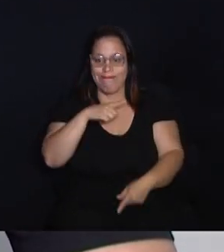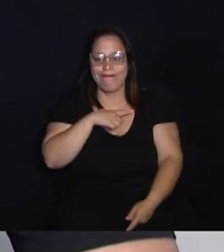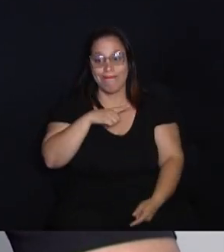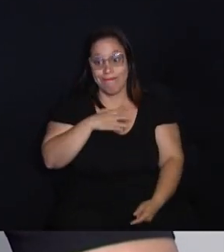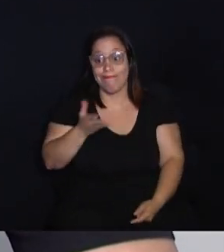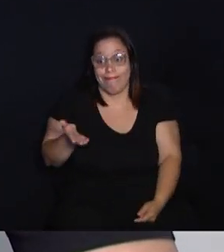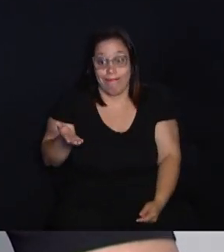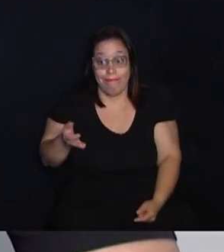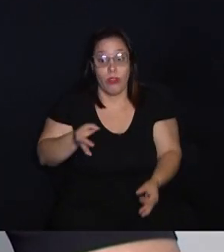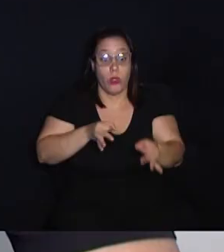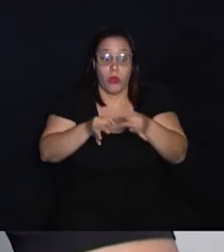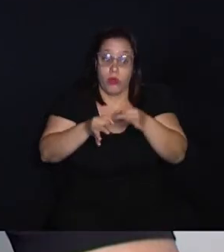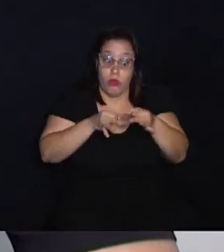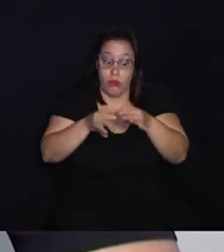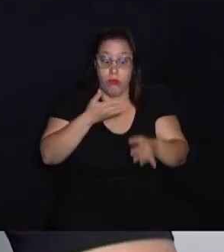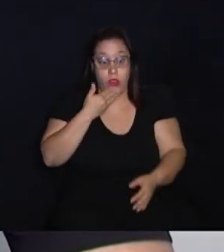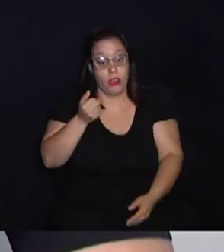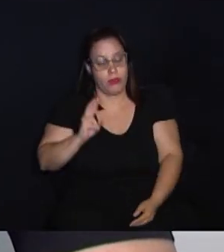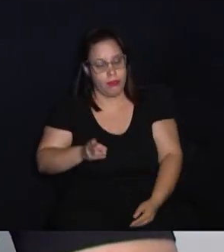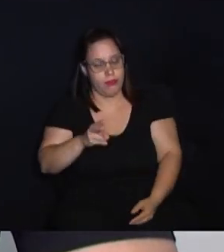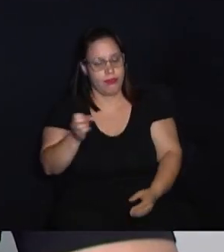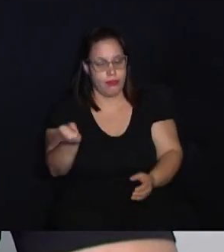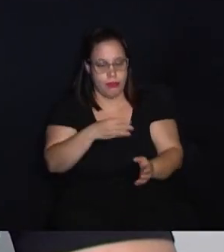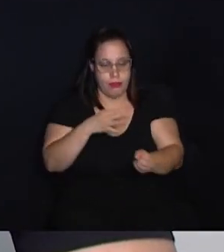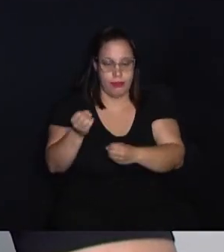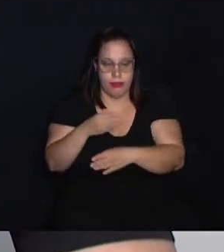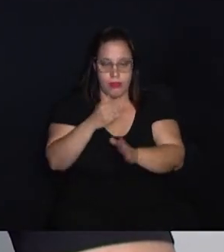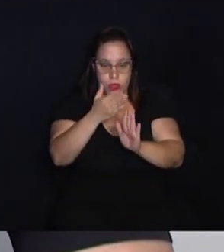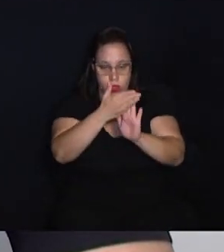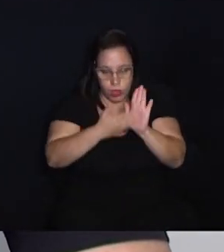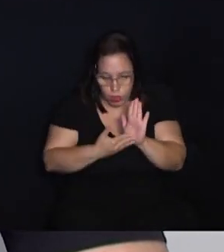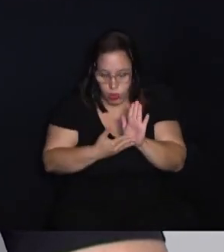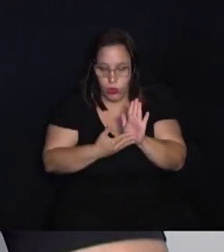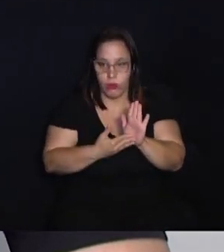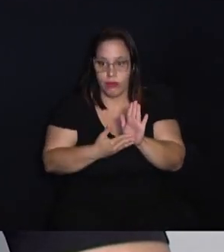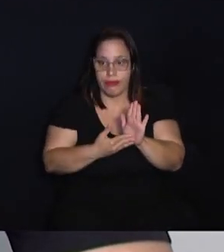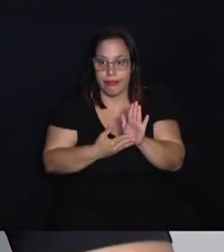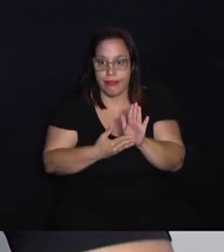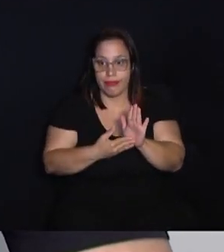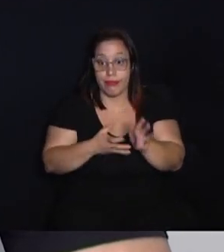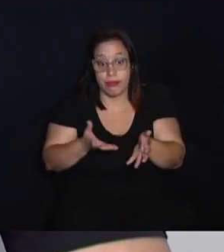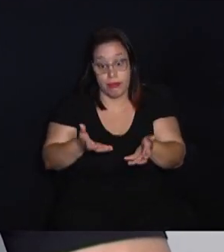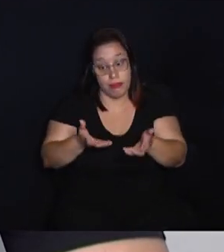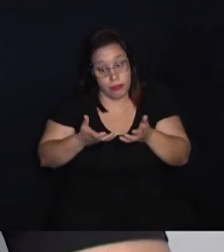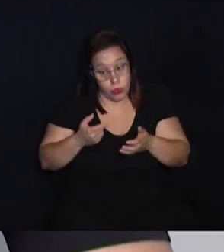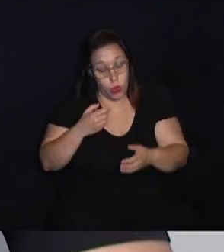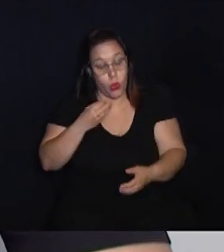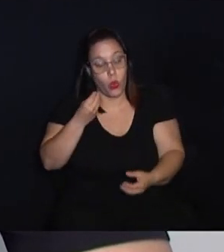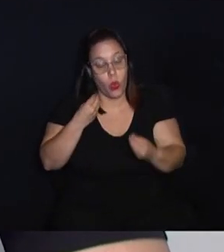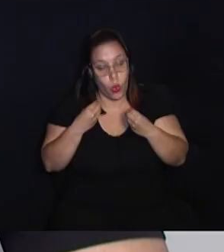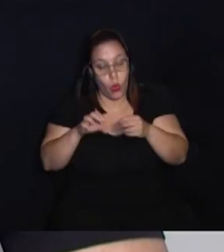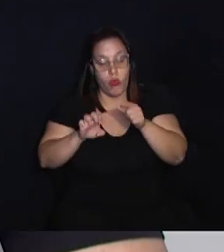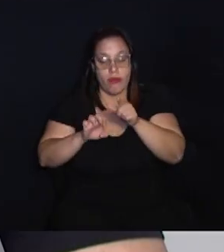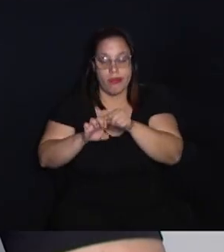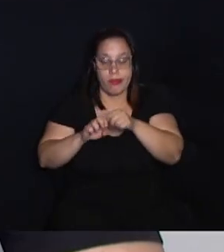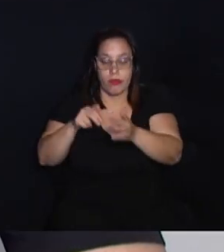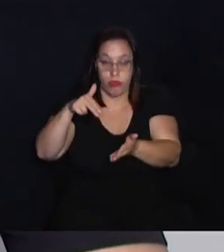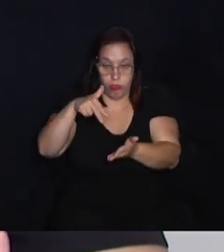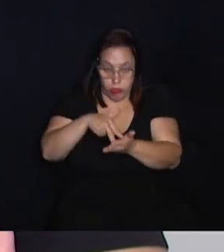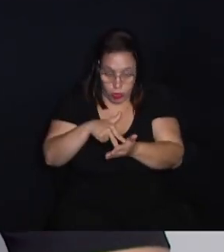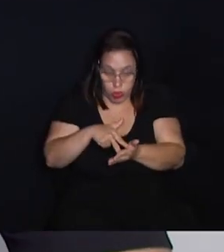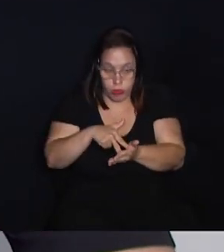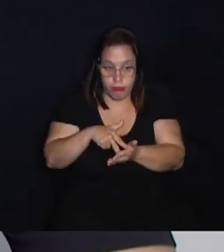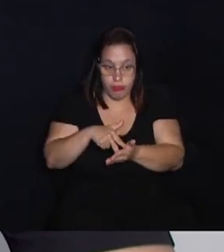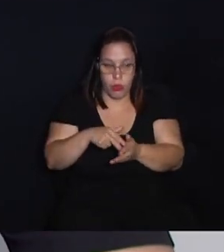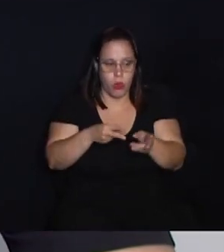exatamente organização, melhoria contínua, inovação e leitura de cenário. Então, se eu quero, enquanto empreendedor, me manter no mercado, eu